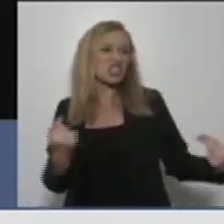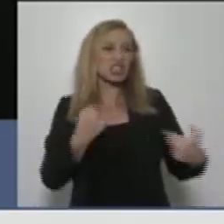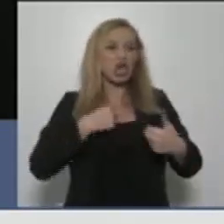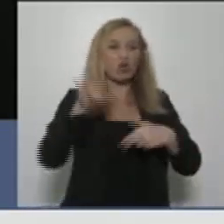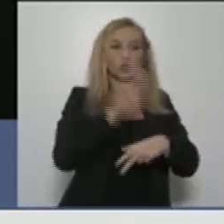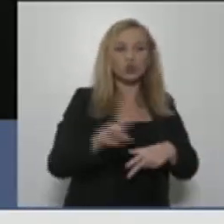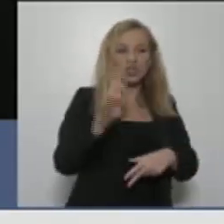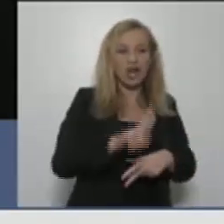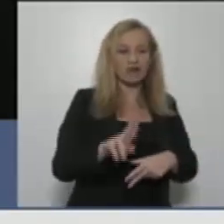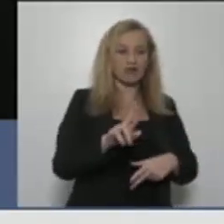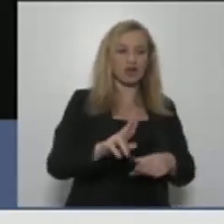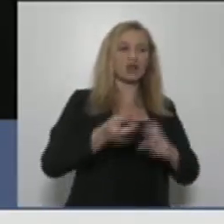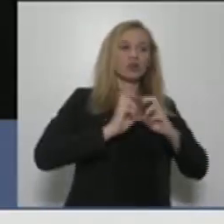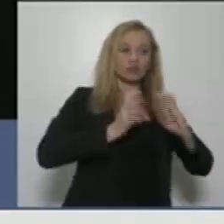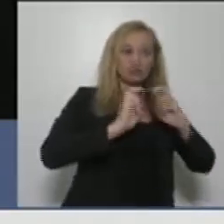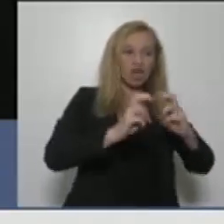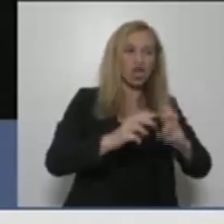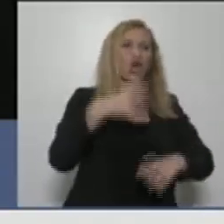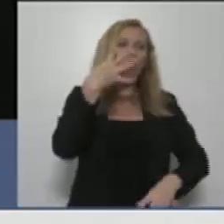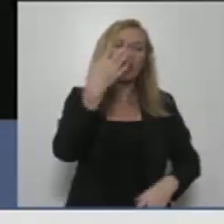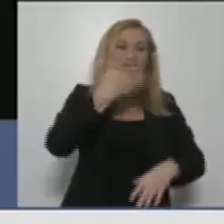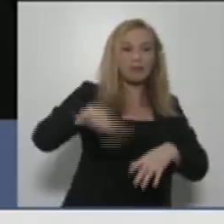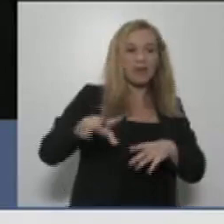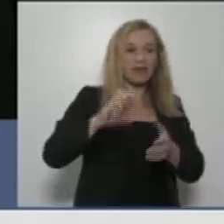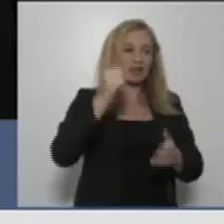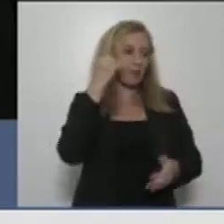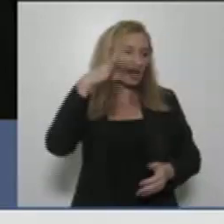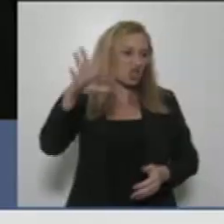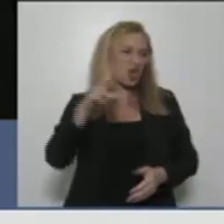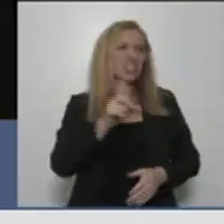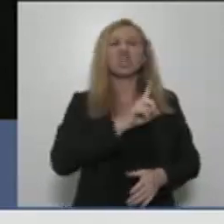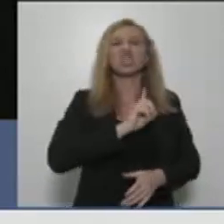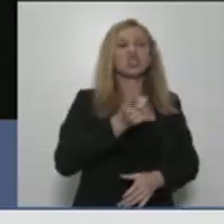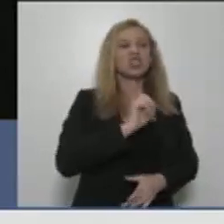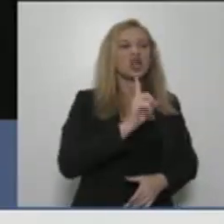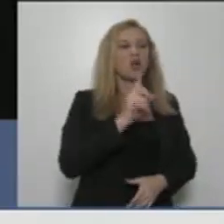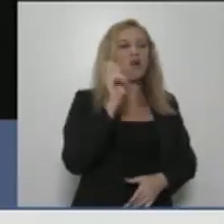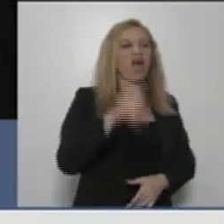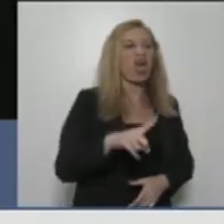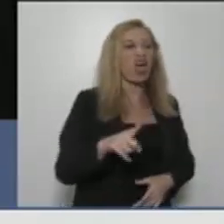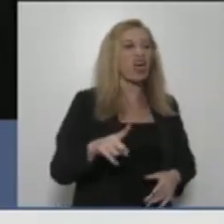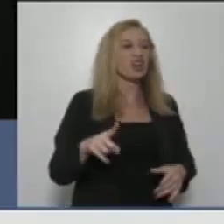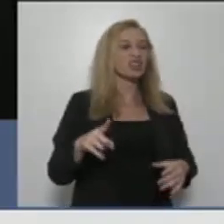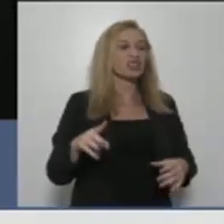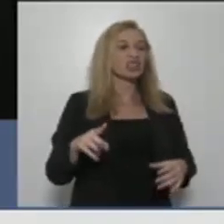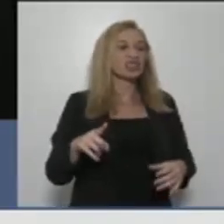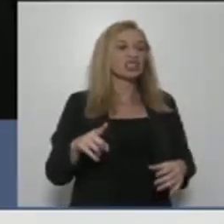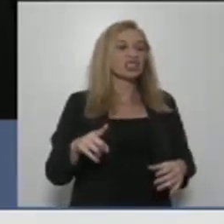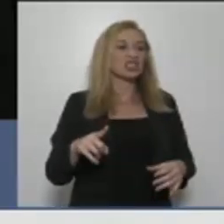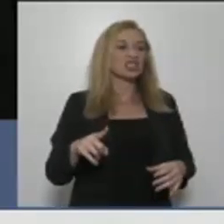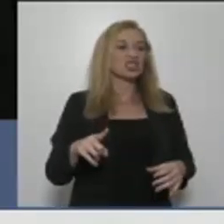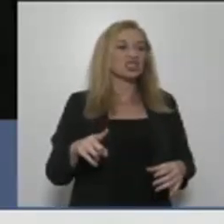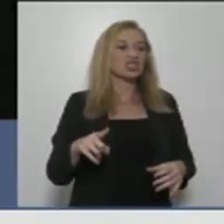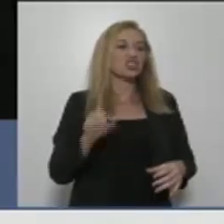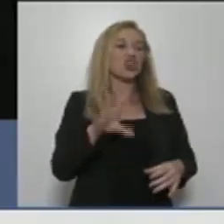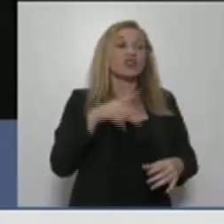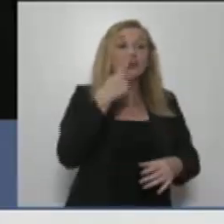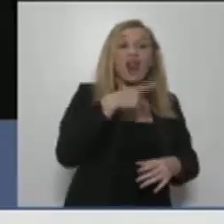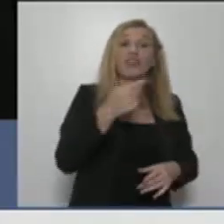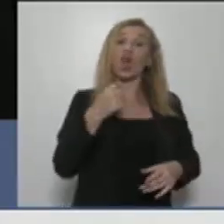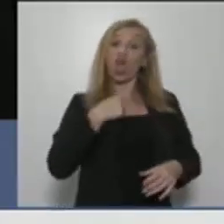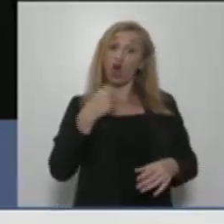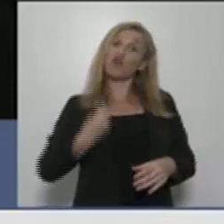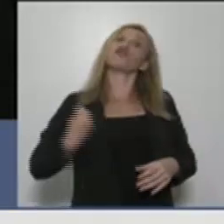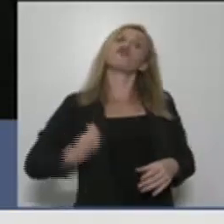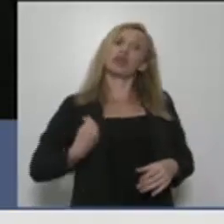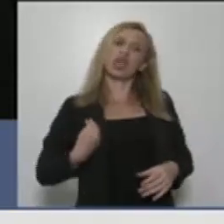da madrugada. E isso não é uma questão de blá, blá, blá, não. É de vivência. Quantas foram as